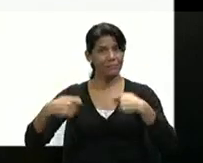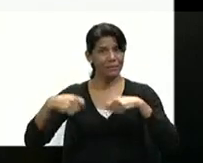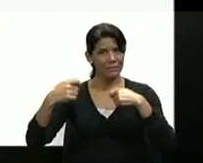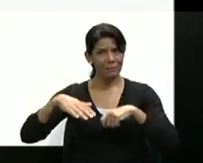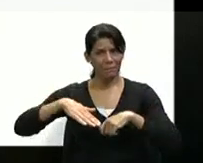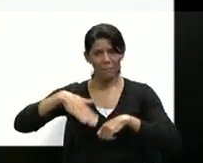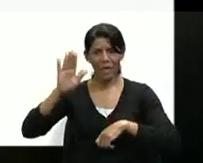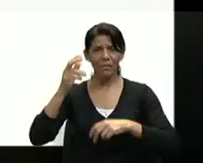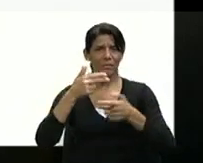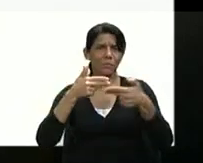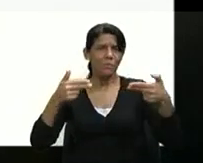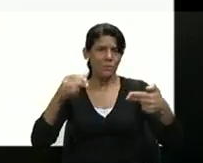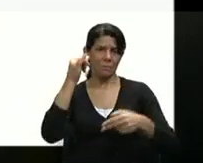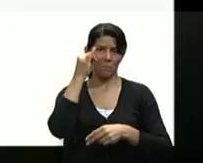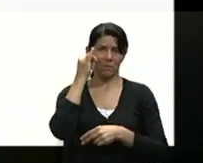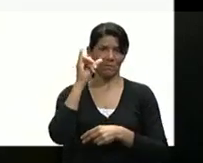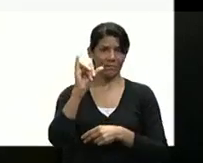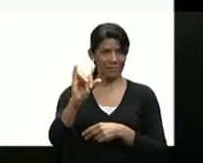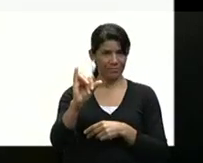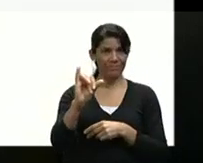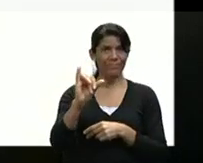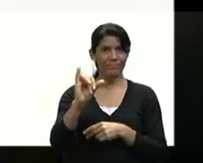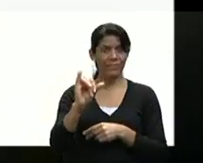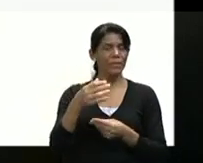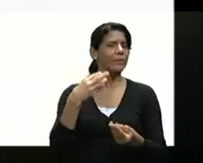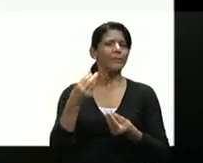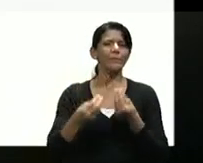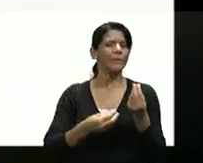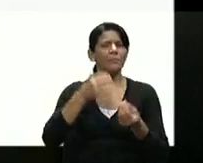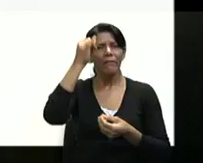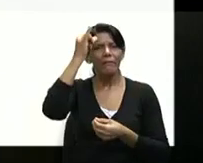medidas preventivas, né? Como